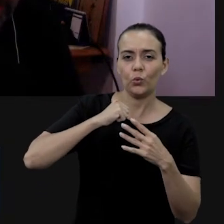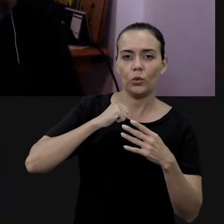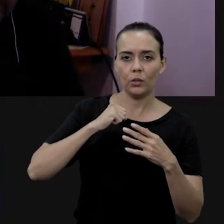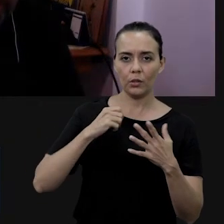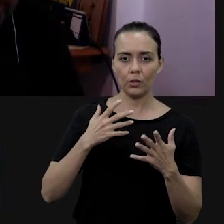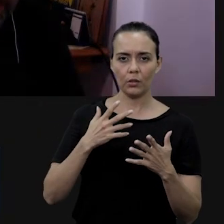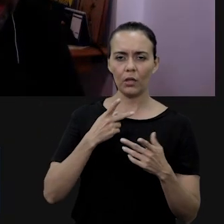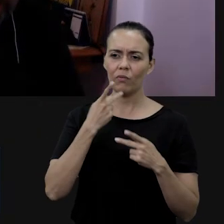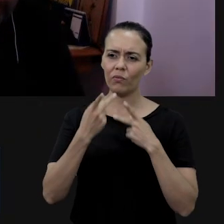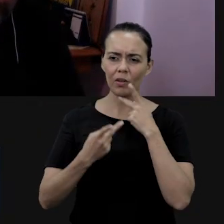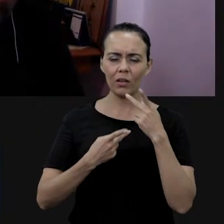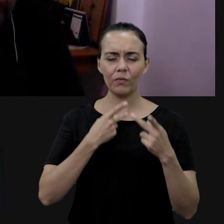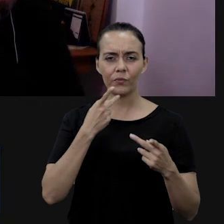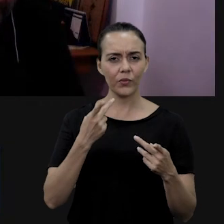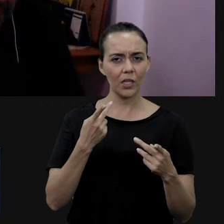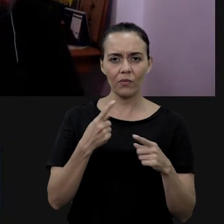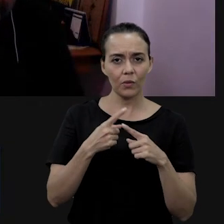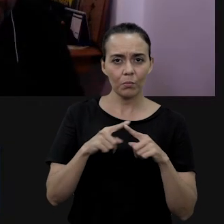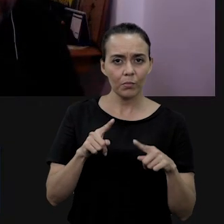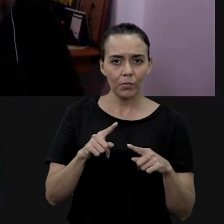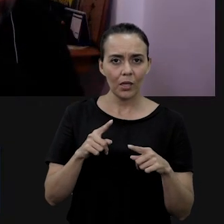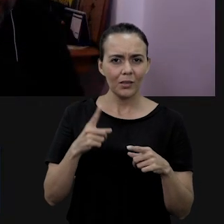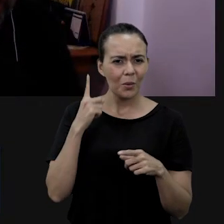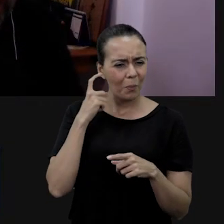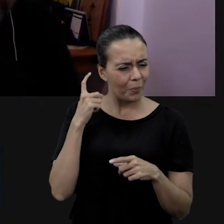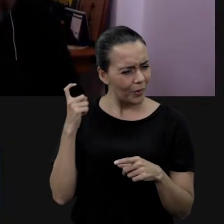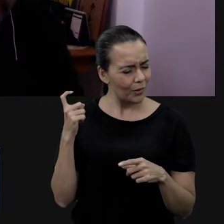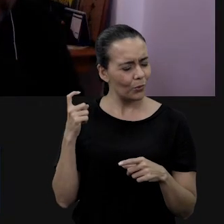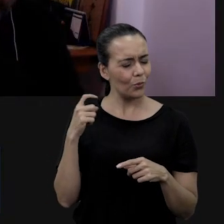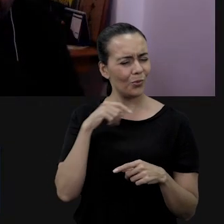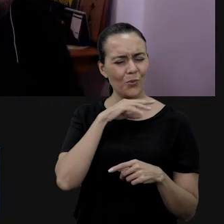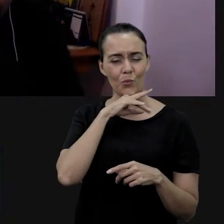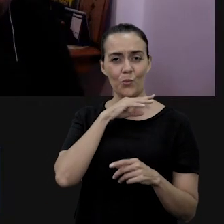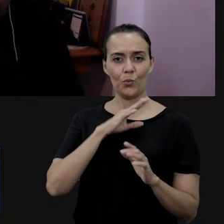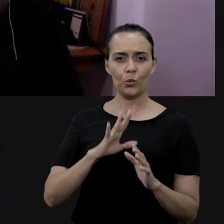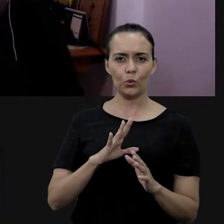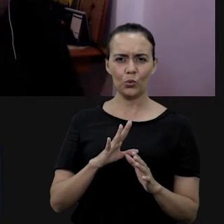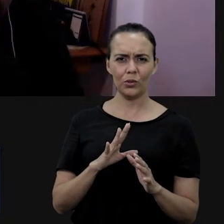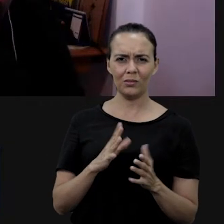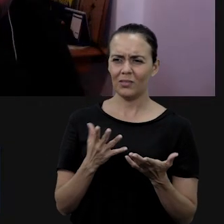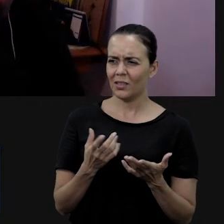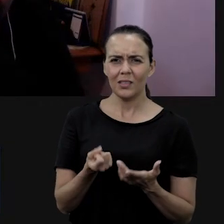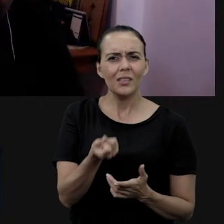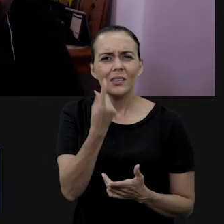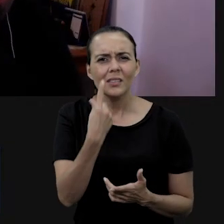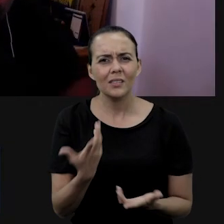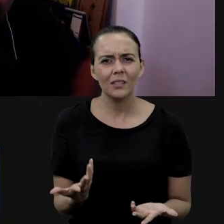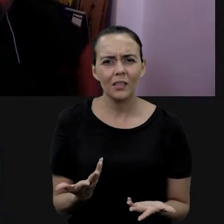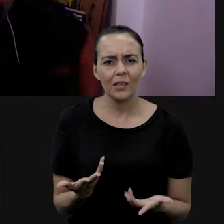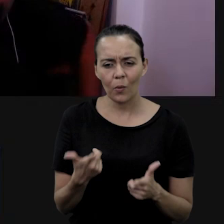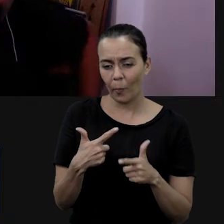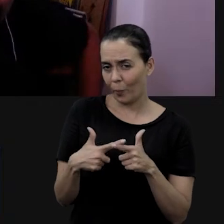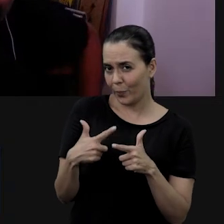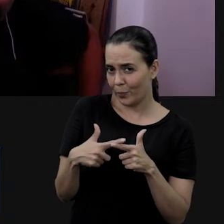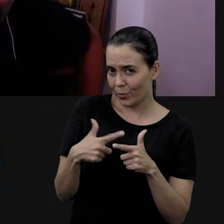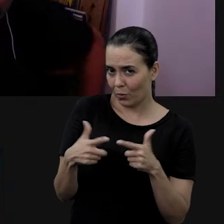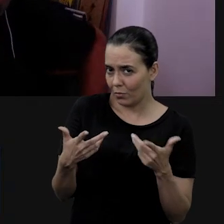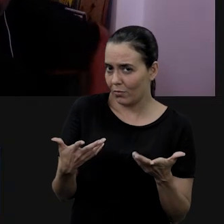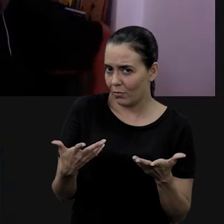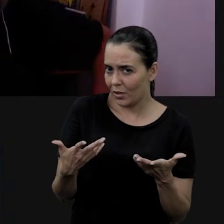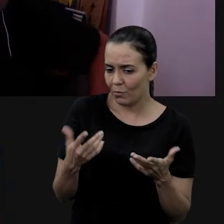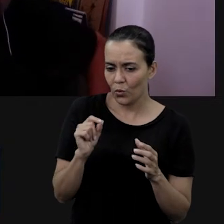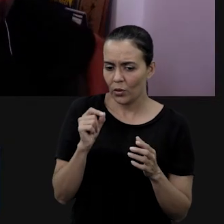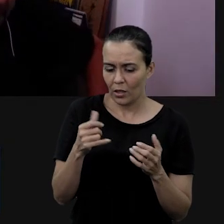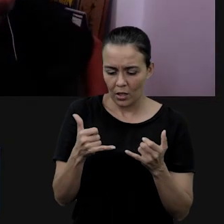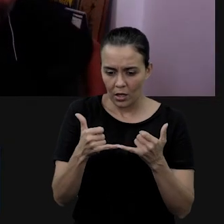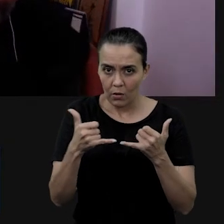os diálogos e tinha esse tududum, tududum, tudum, uma coisa percussiva até, e que não estava correspondendo a nenhum problema dos mais